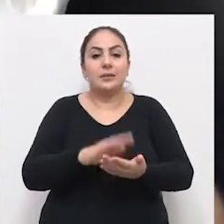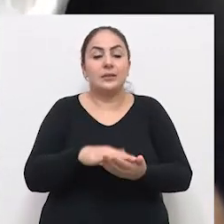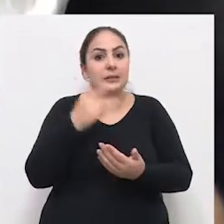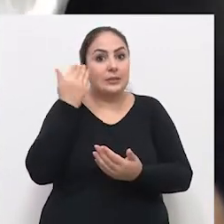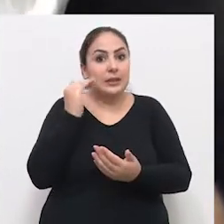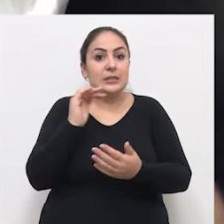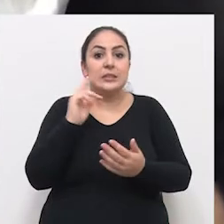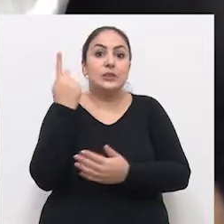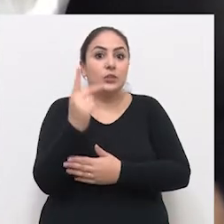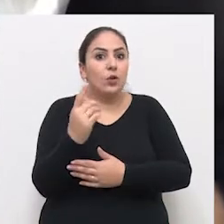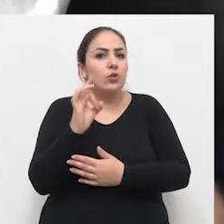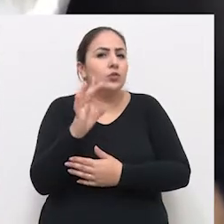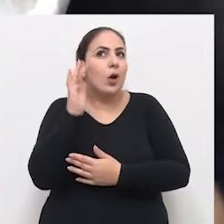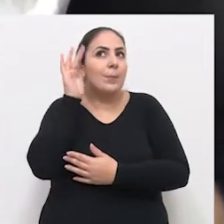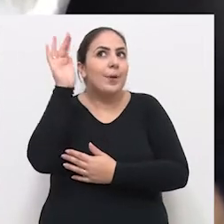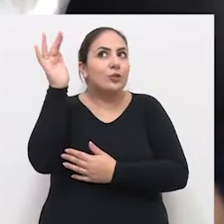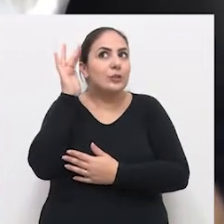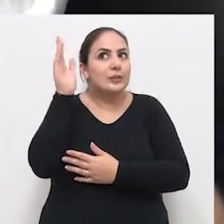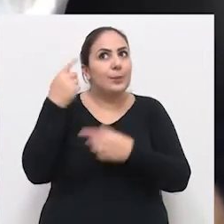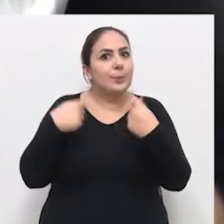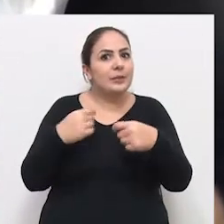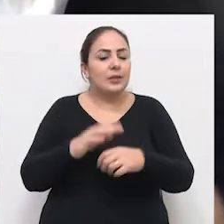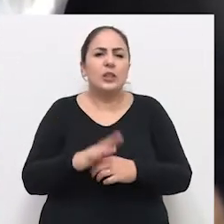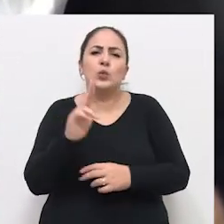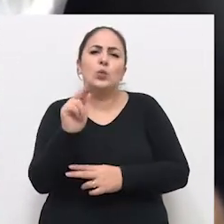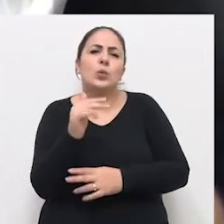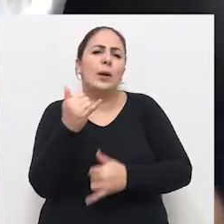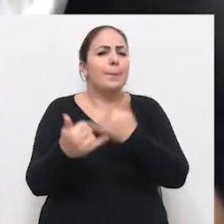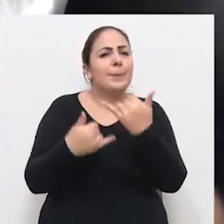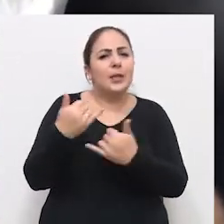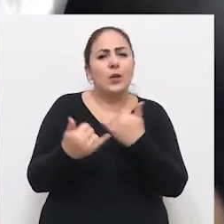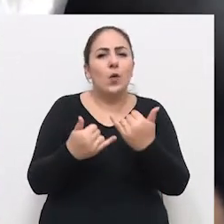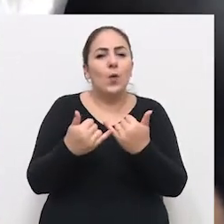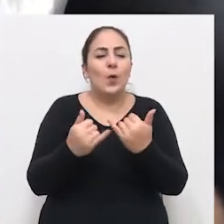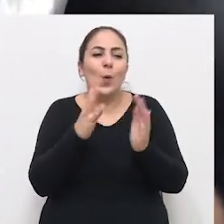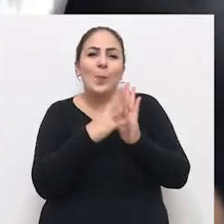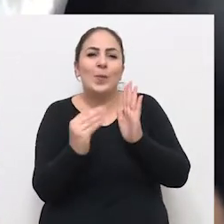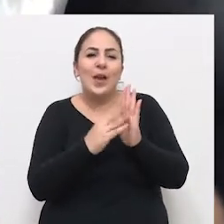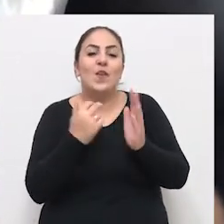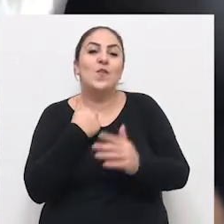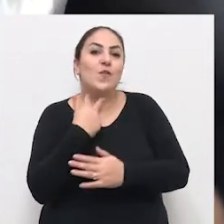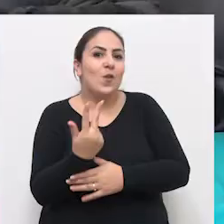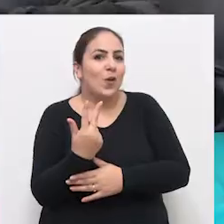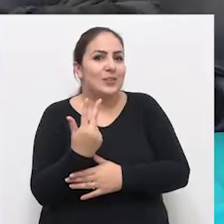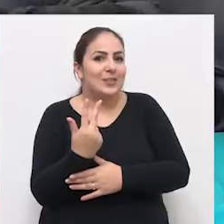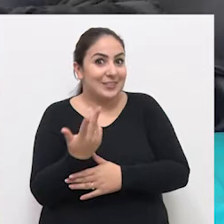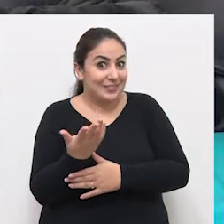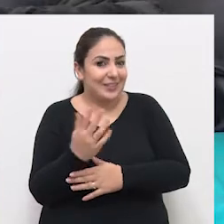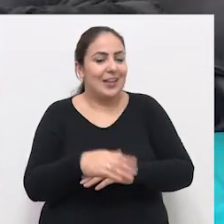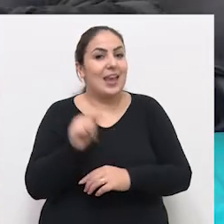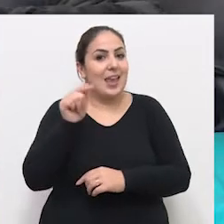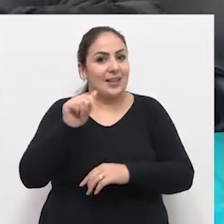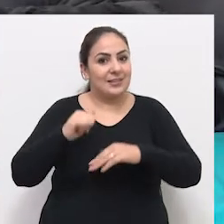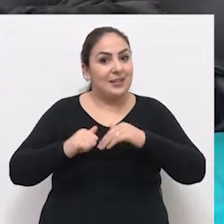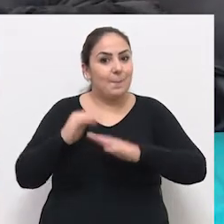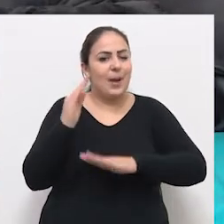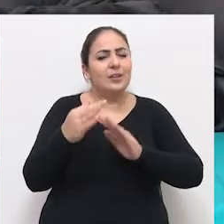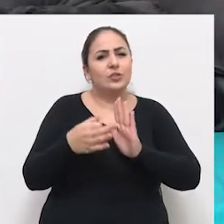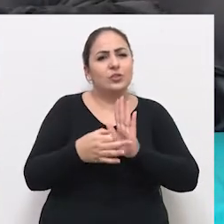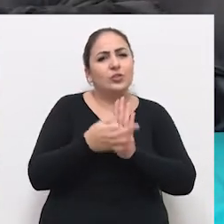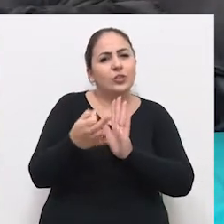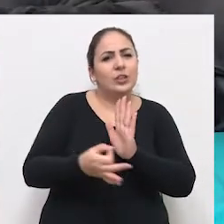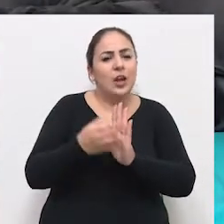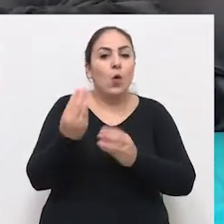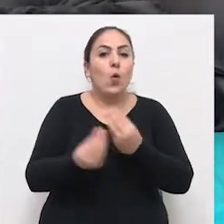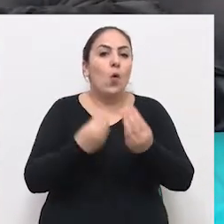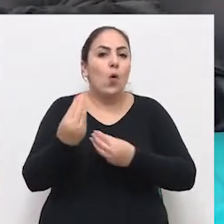histórias, basta usar a imaginação. Quem nunca brincou de imitar vozes quando era pequeno, hein? Essa e outras dicas